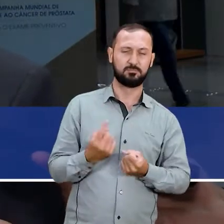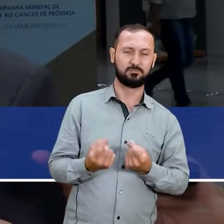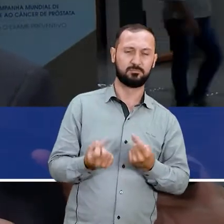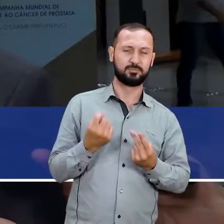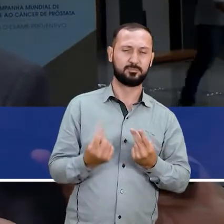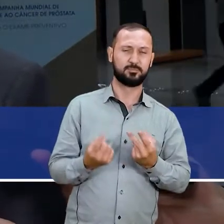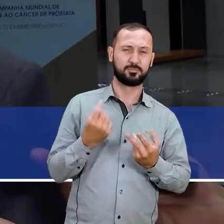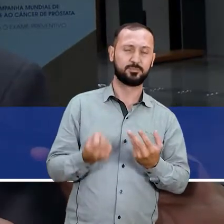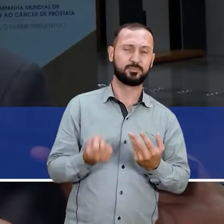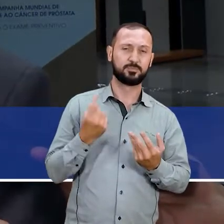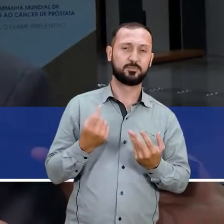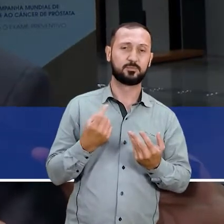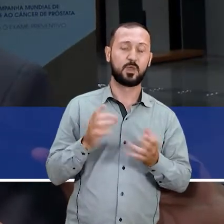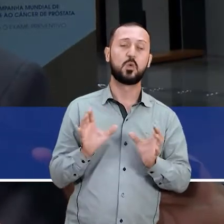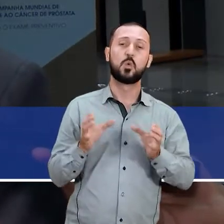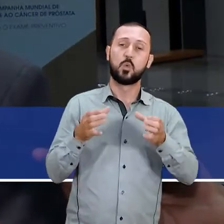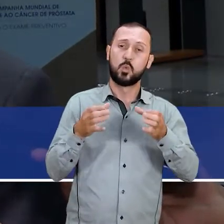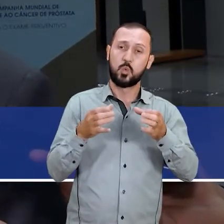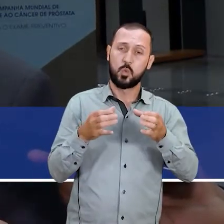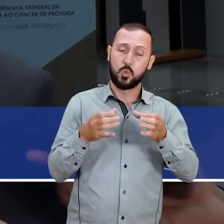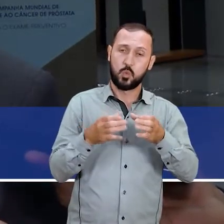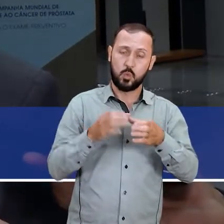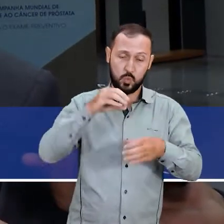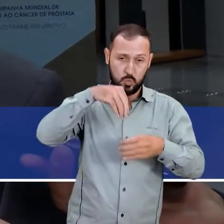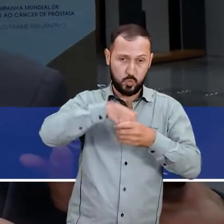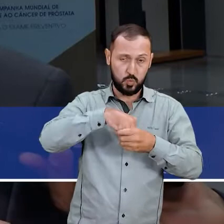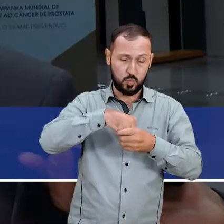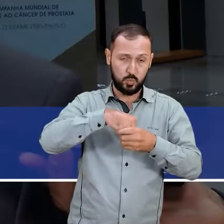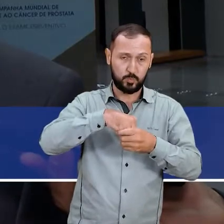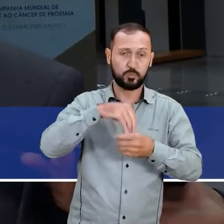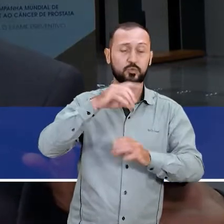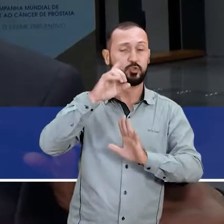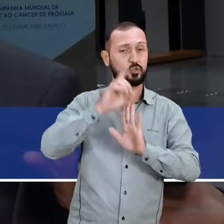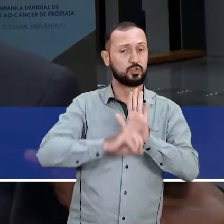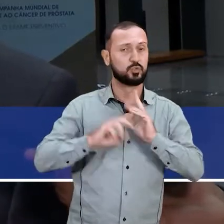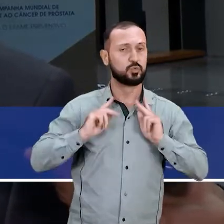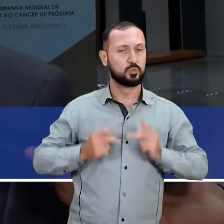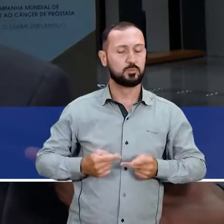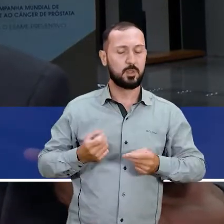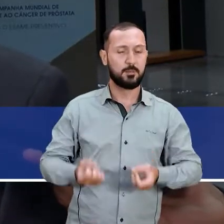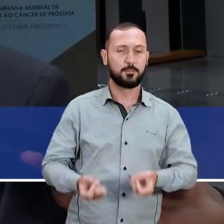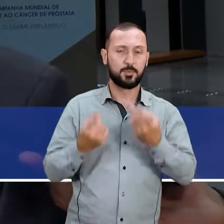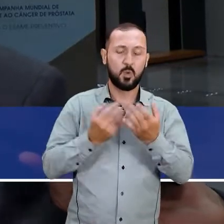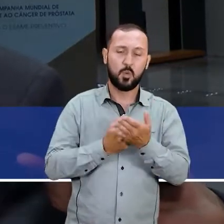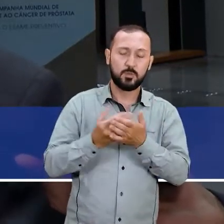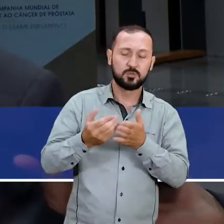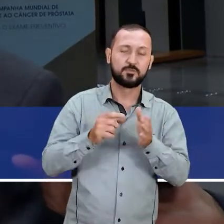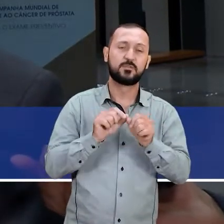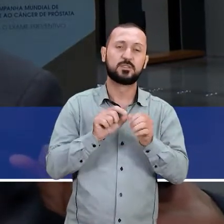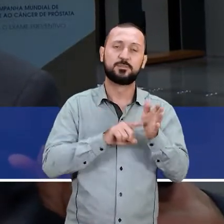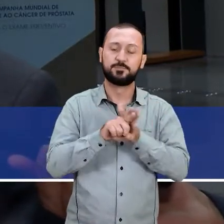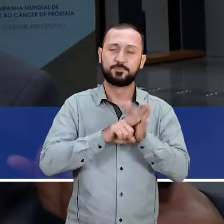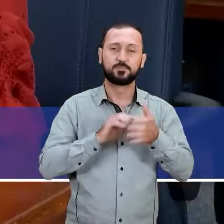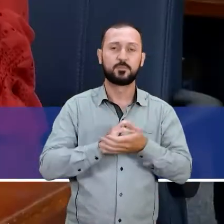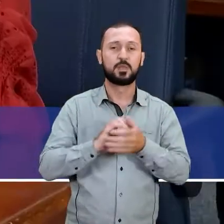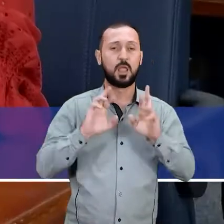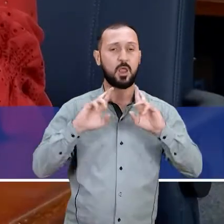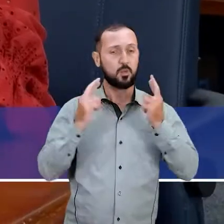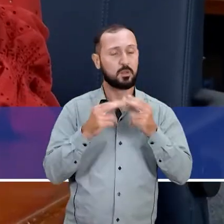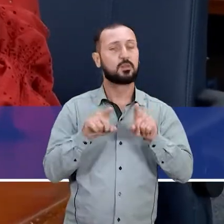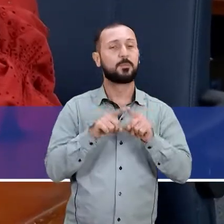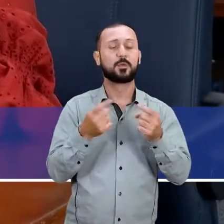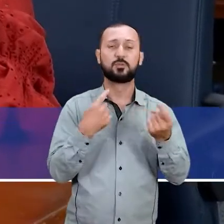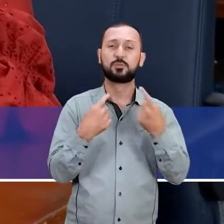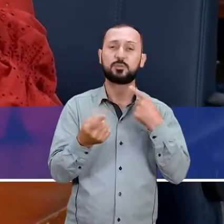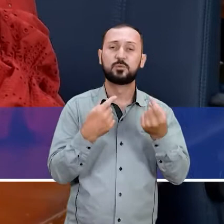chamar a atenção e aí o Núcleo de Direitos Humanos, que tem uma abrangência estadual e coletiva, instaurou esses procedimentos. Na